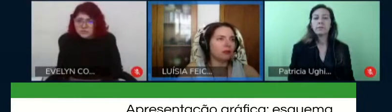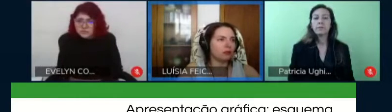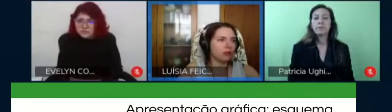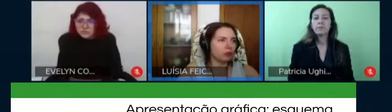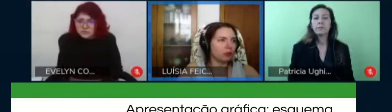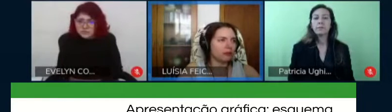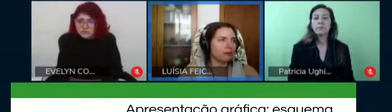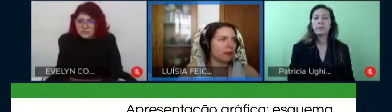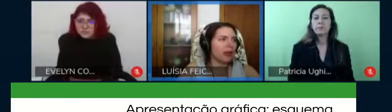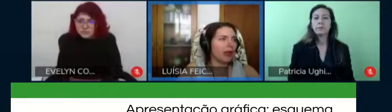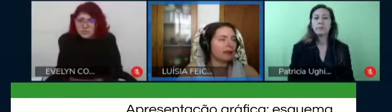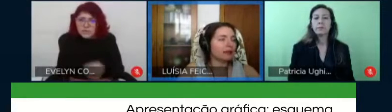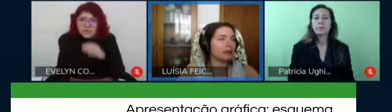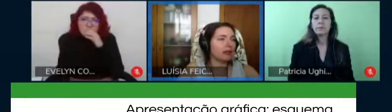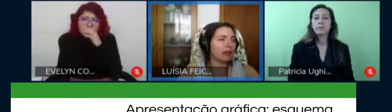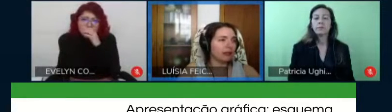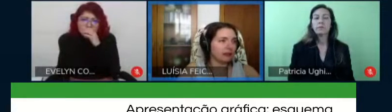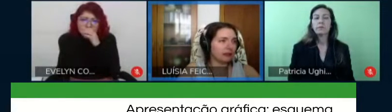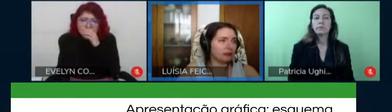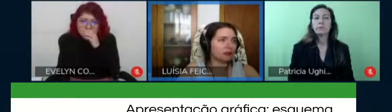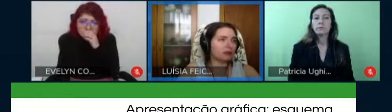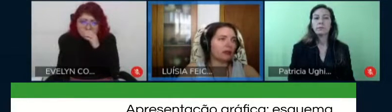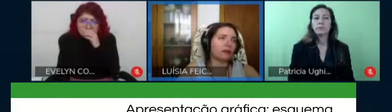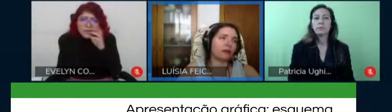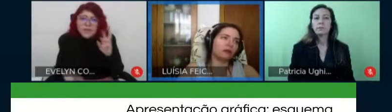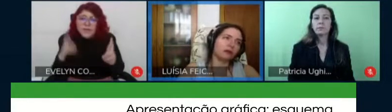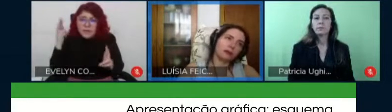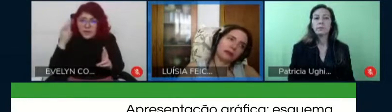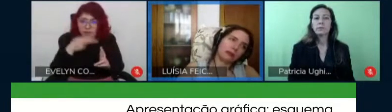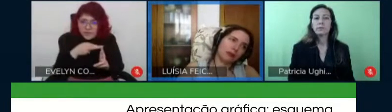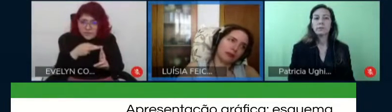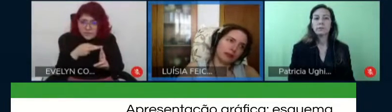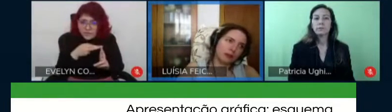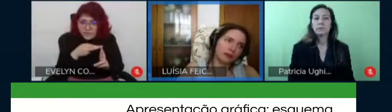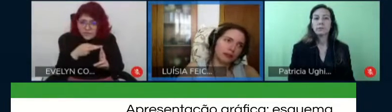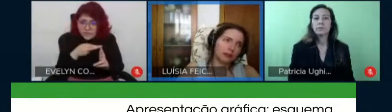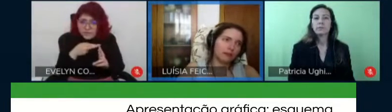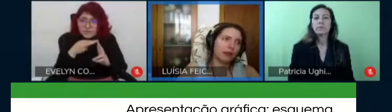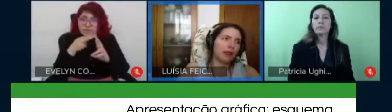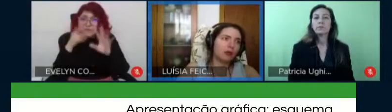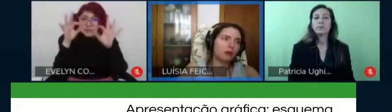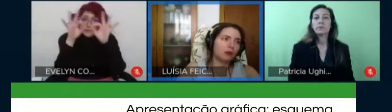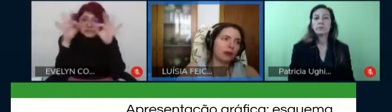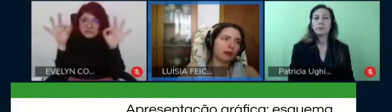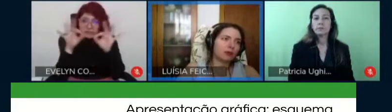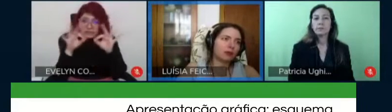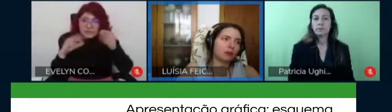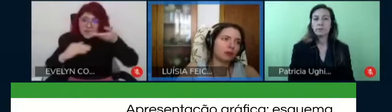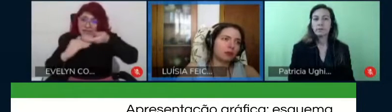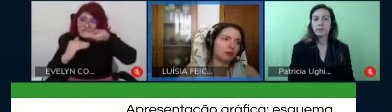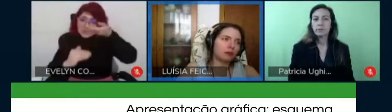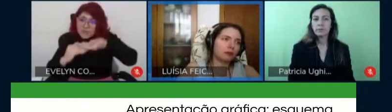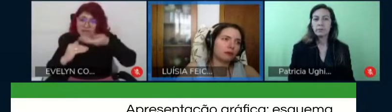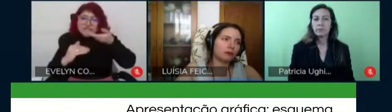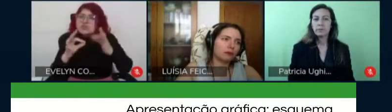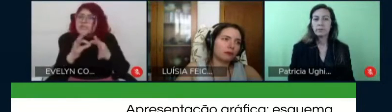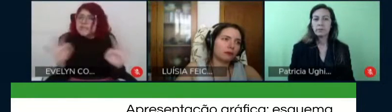e o tamanho da fonte é 12. As referências, o espaçamento é simples e o